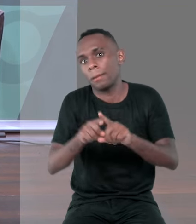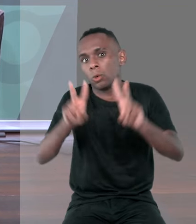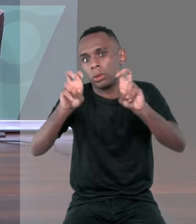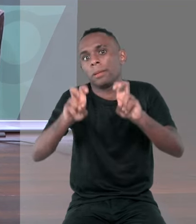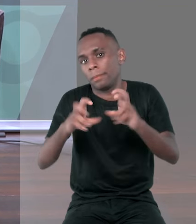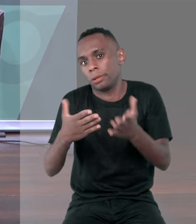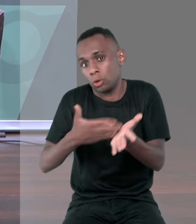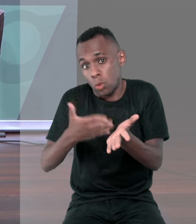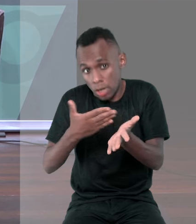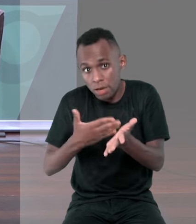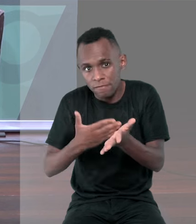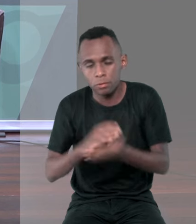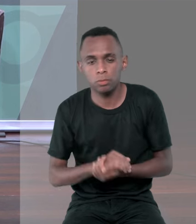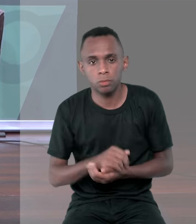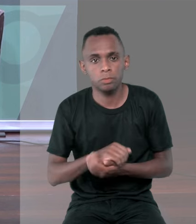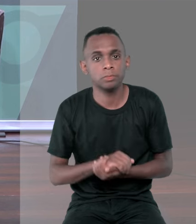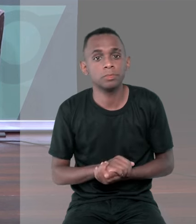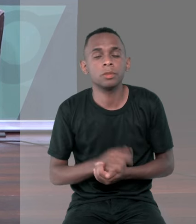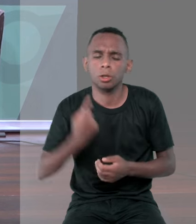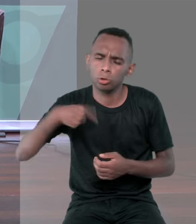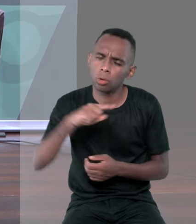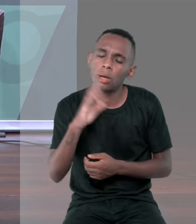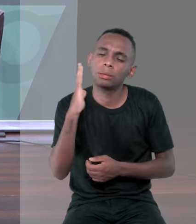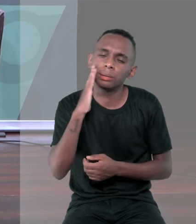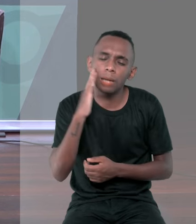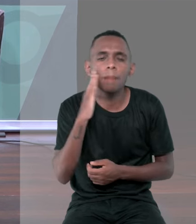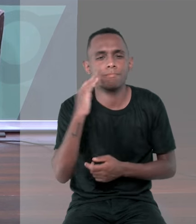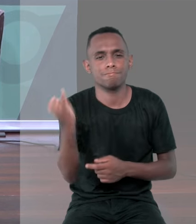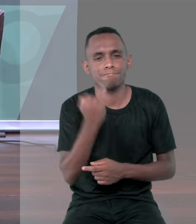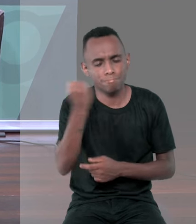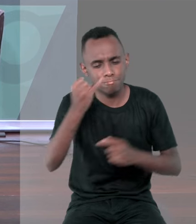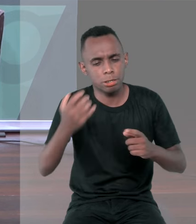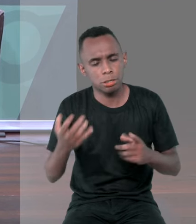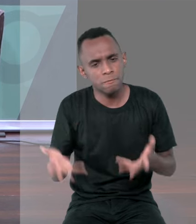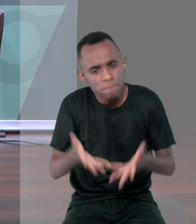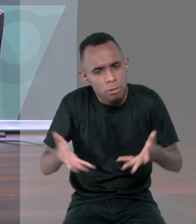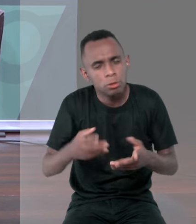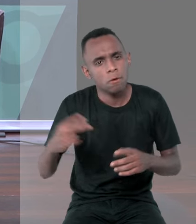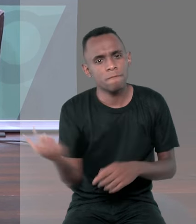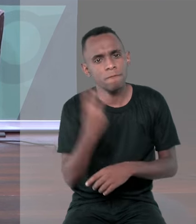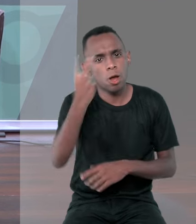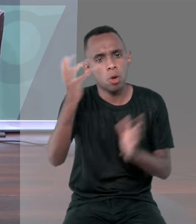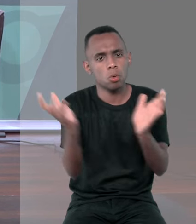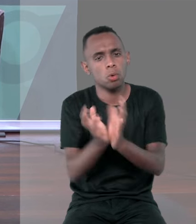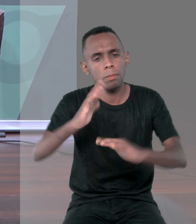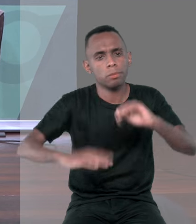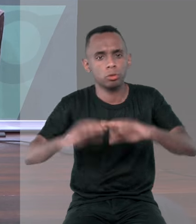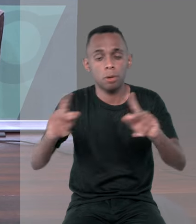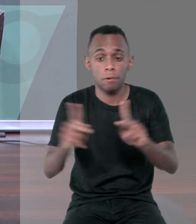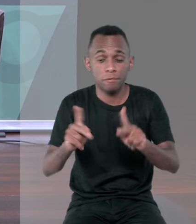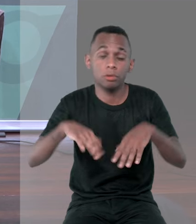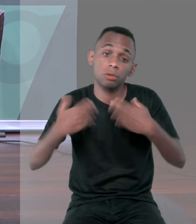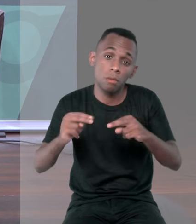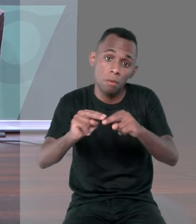também, a gente sabe da importância e do valor dos professores. E nesse contexto,